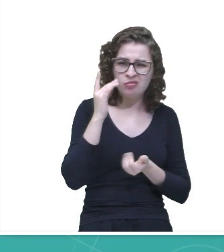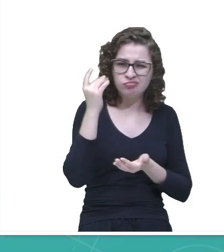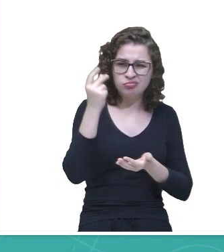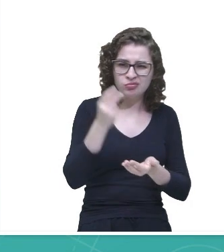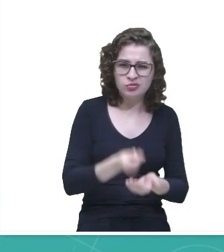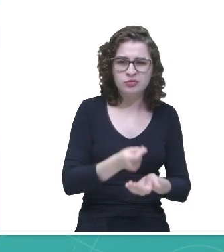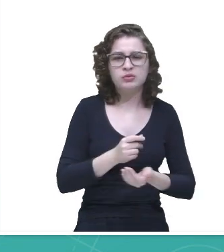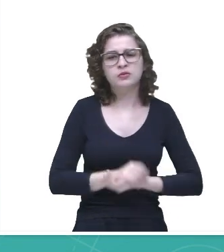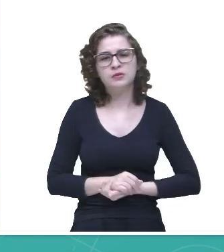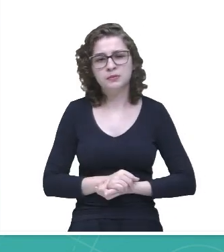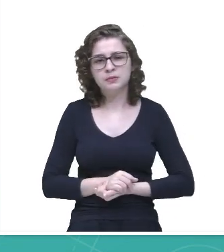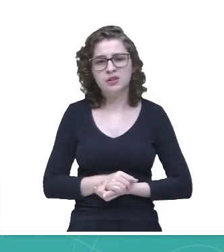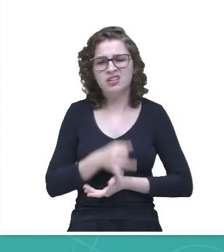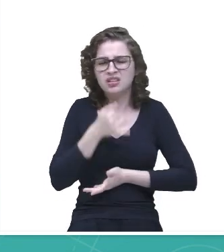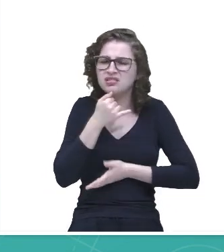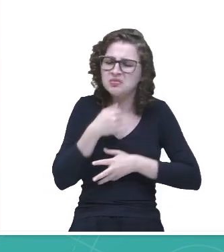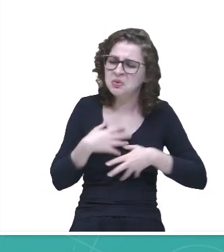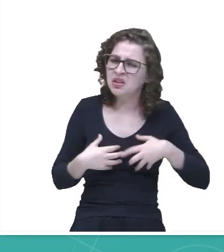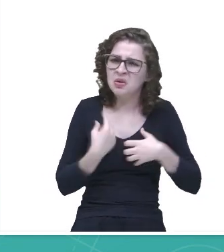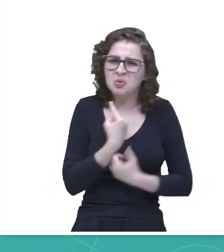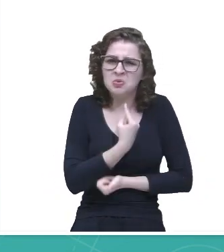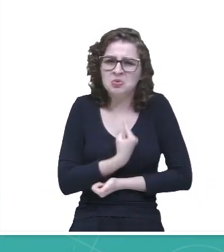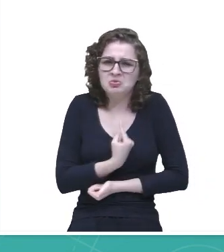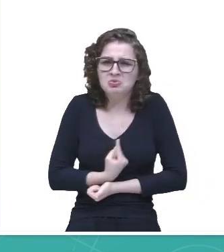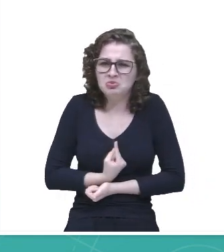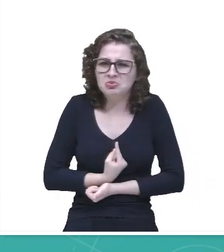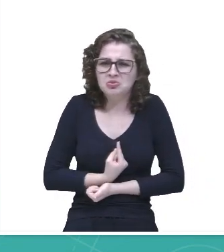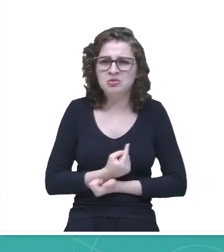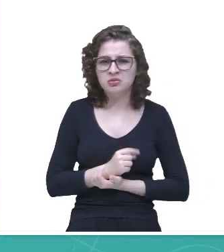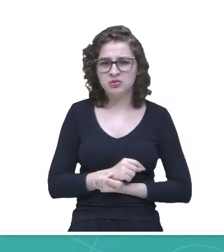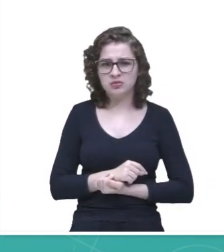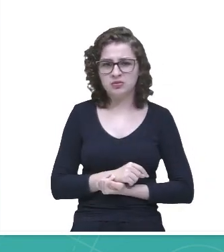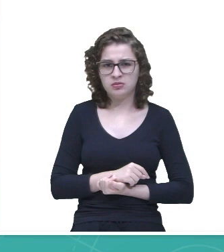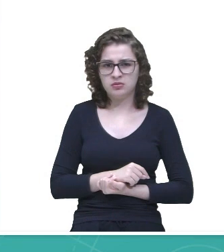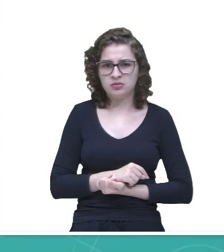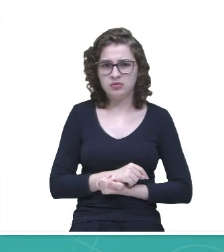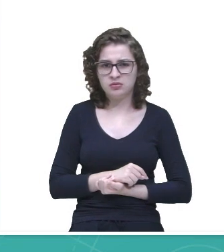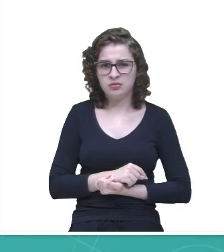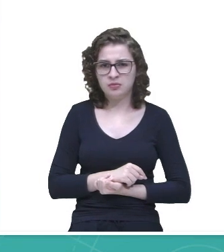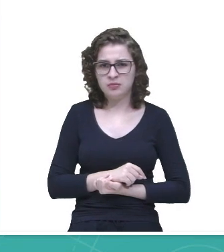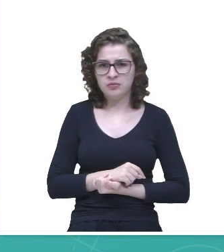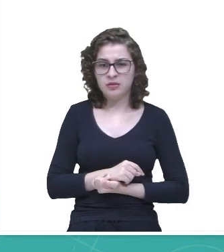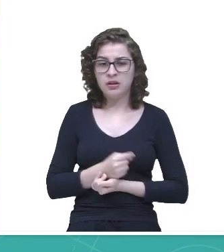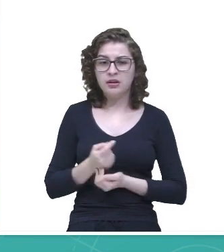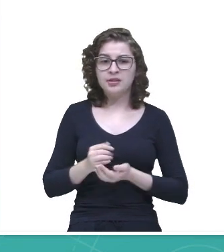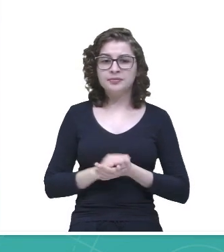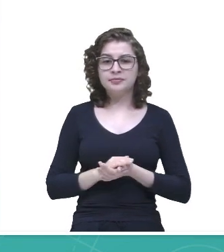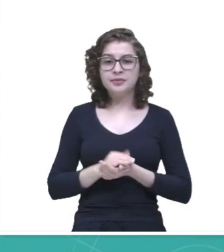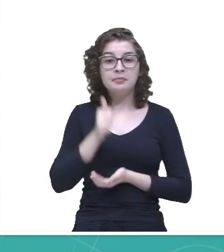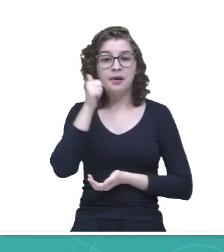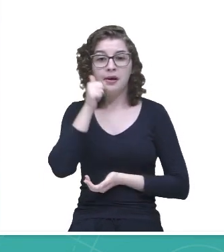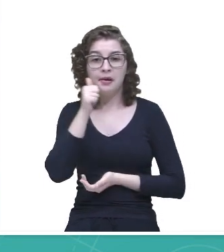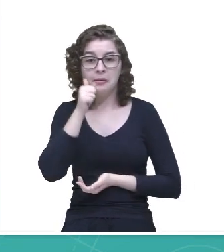tristeza, da melancolia, da solidão. E aí nós temos a menina perto da janela. Será que ela está